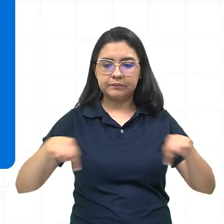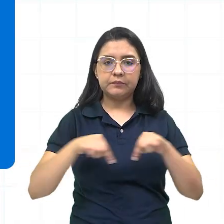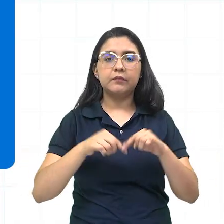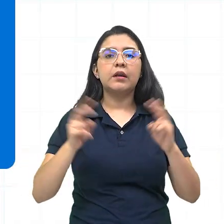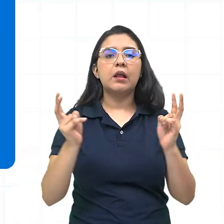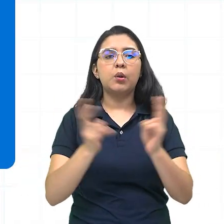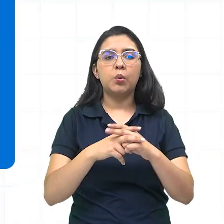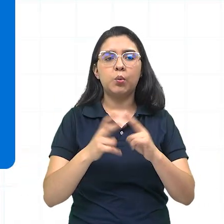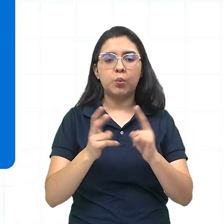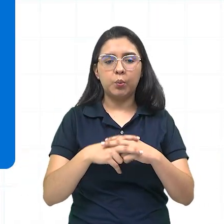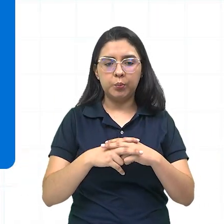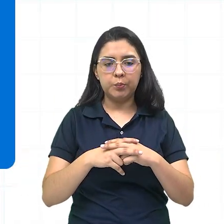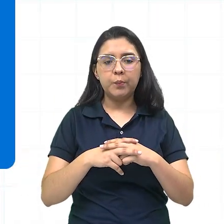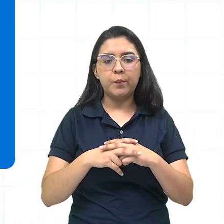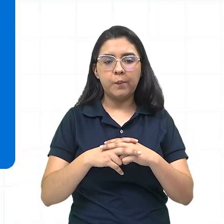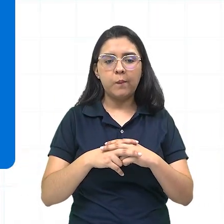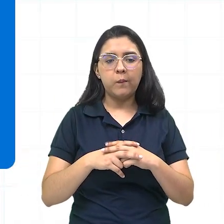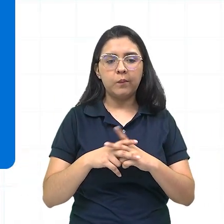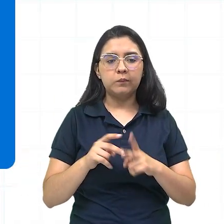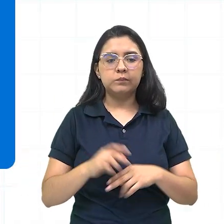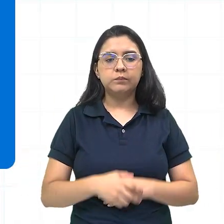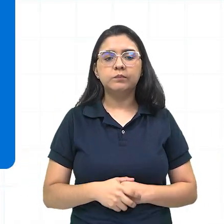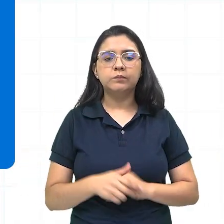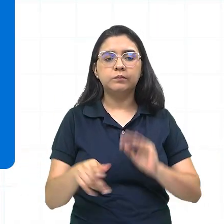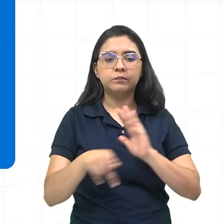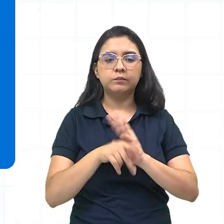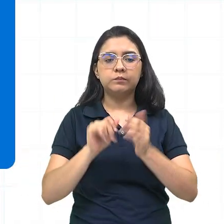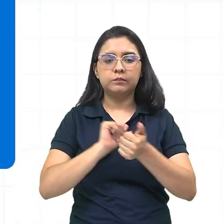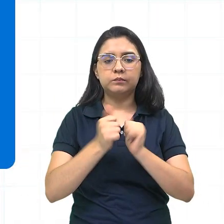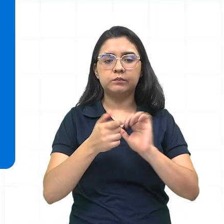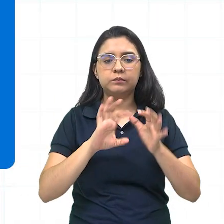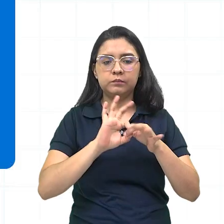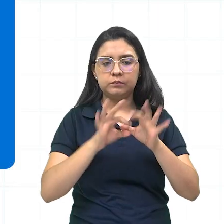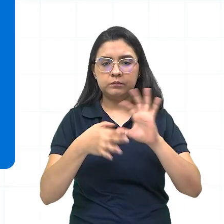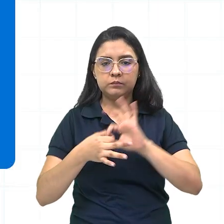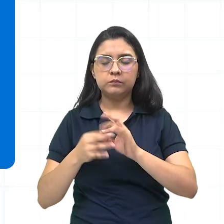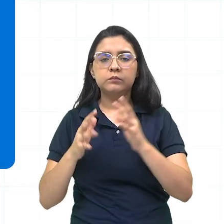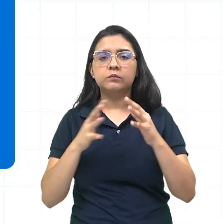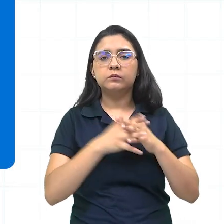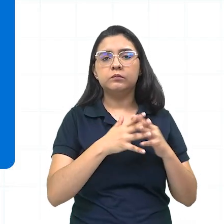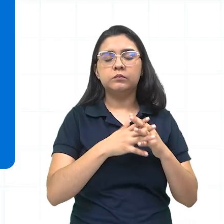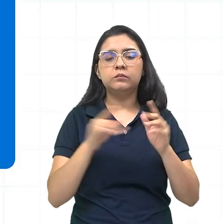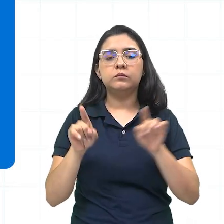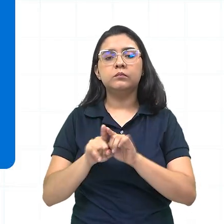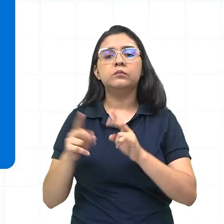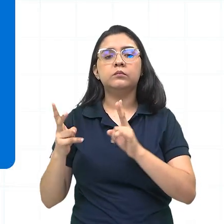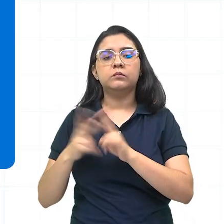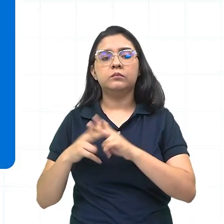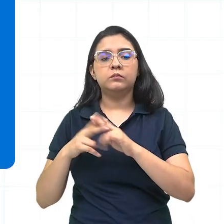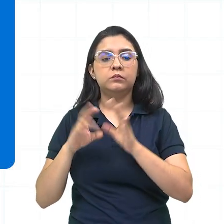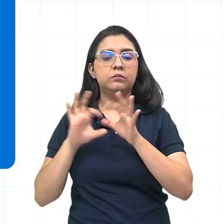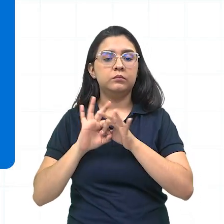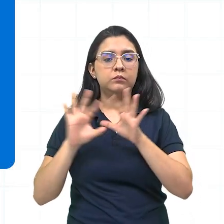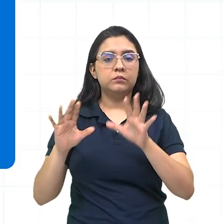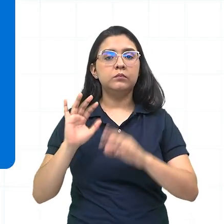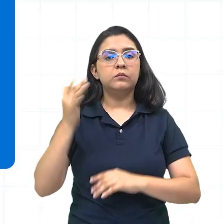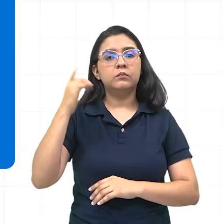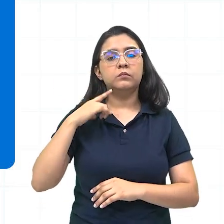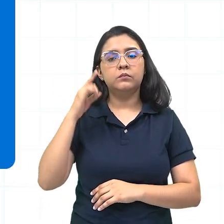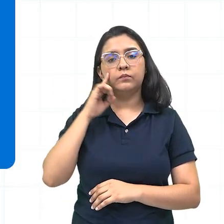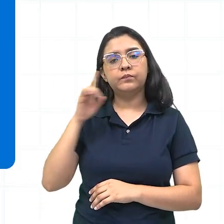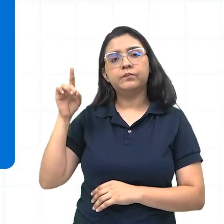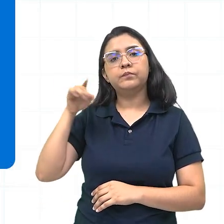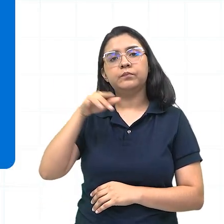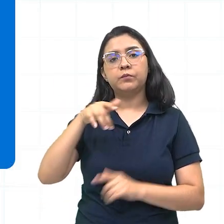as lutas dessa modalidade de lutas olímpicas. Tanto a luta greco-romana quanto a luta livre acontecem nesse